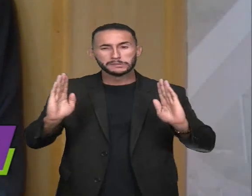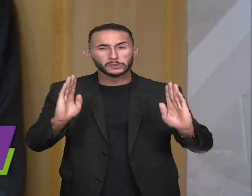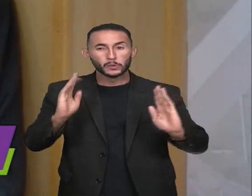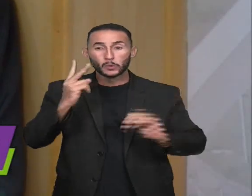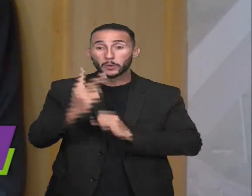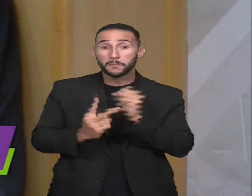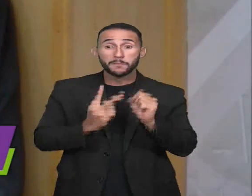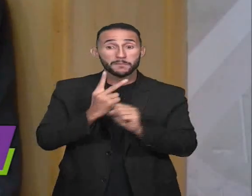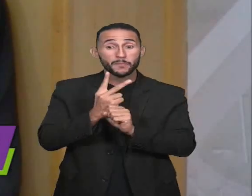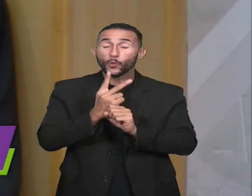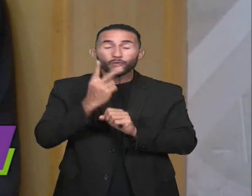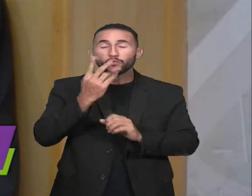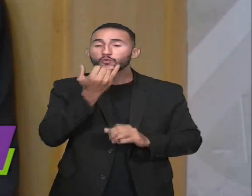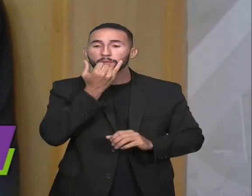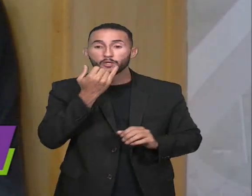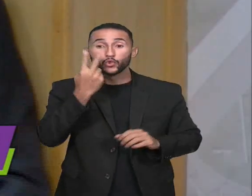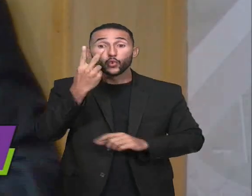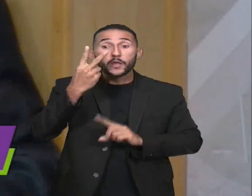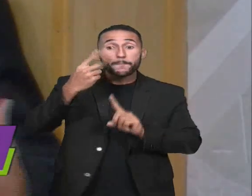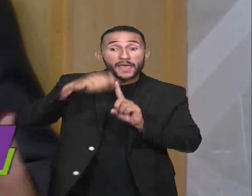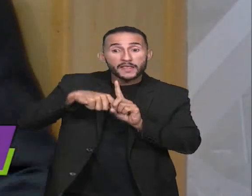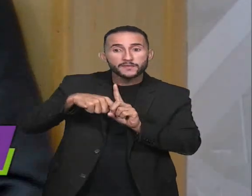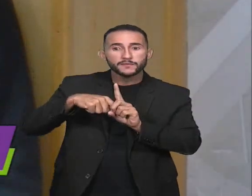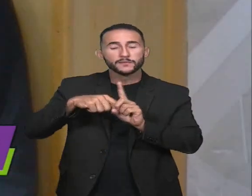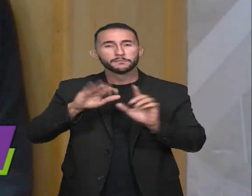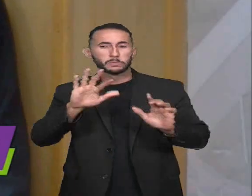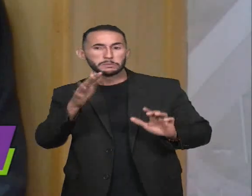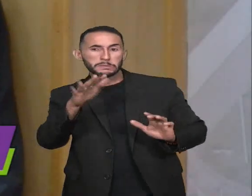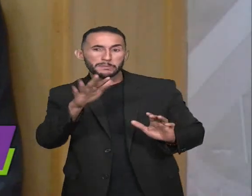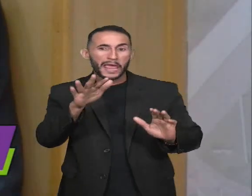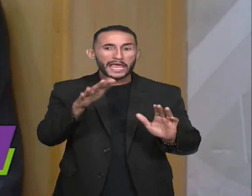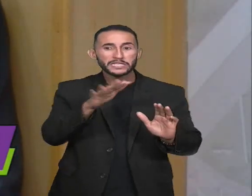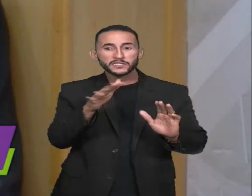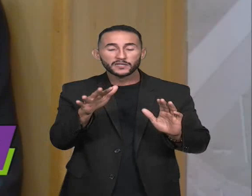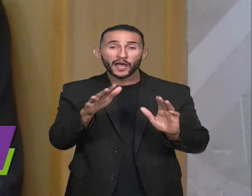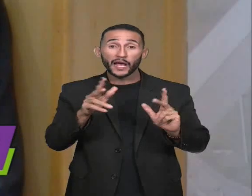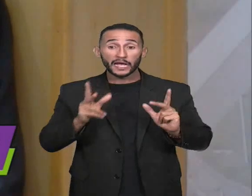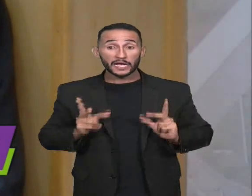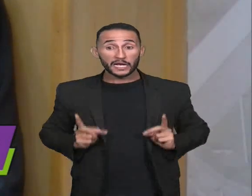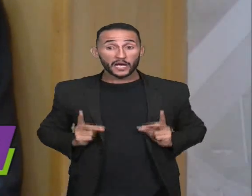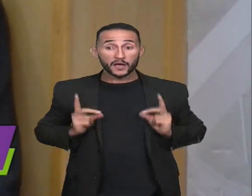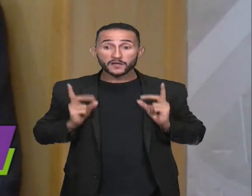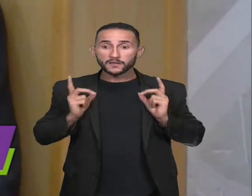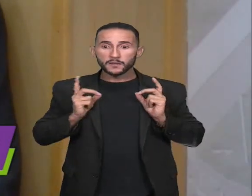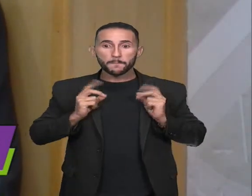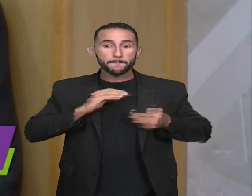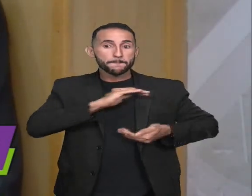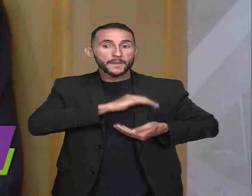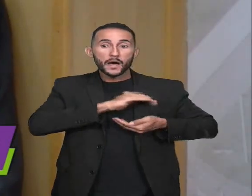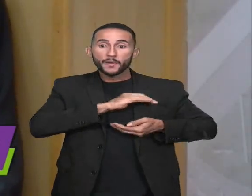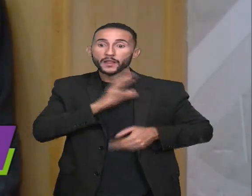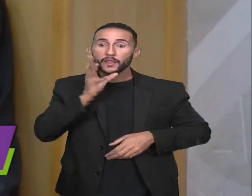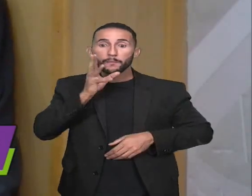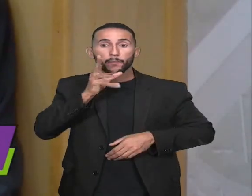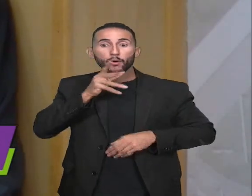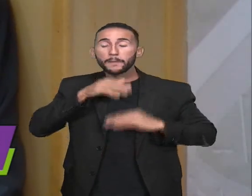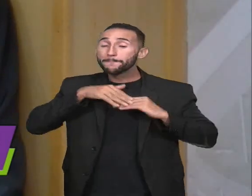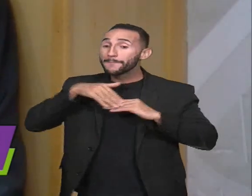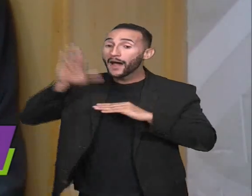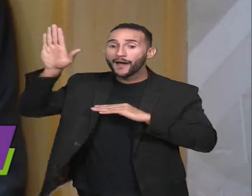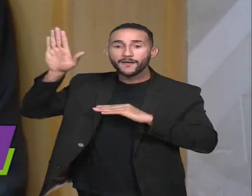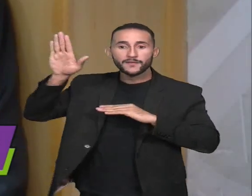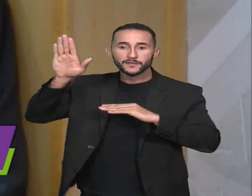psicológica claro que a gente fala dois meses não H médio né câncer de mama acaba demorando mais dependendo